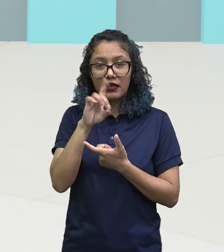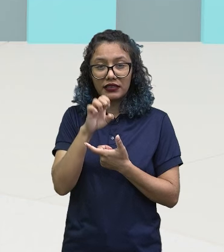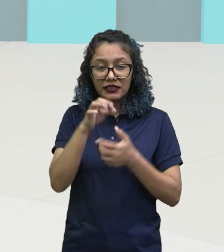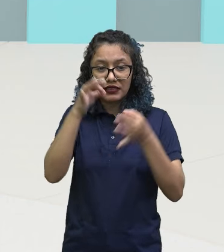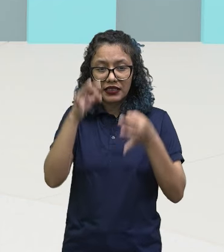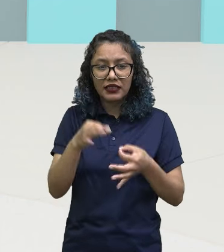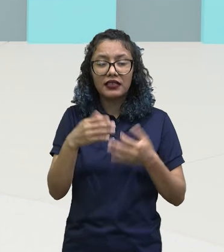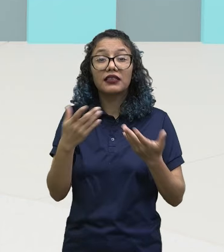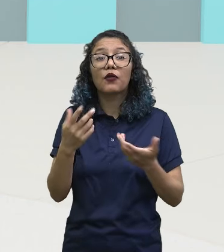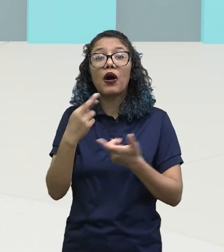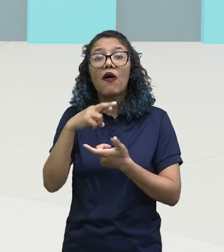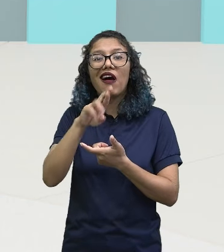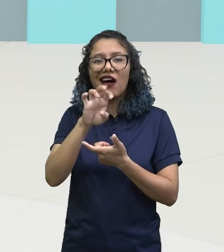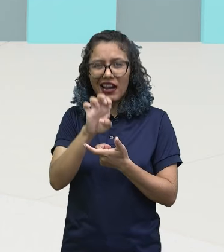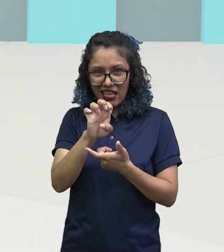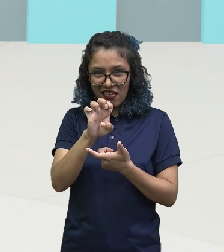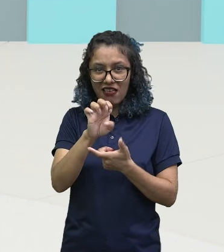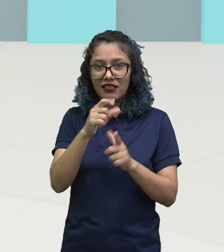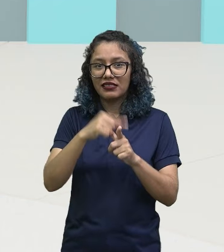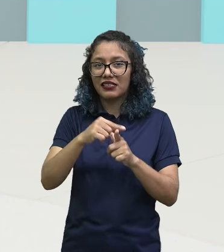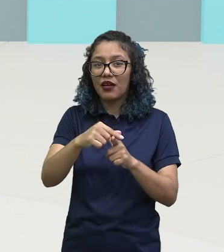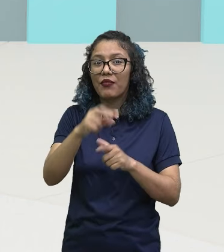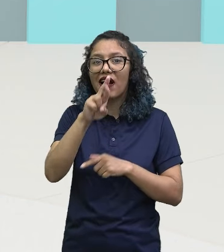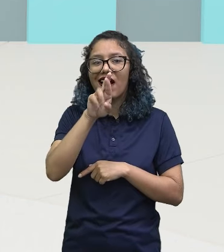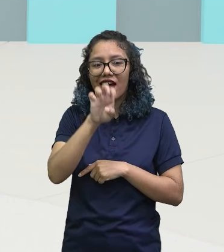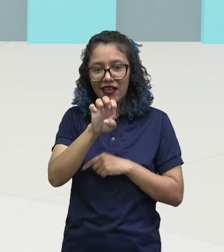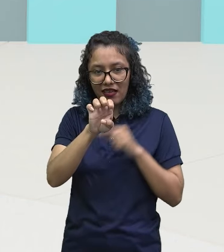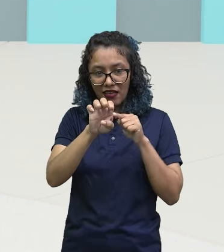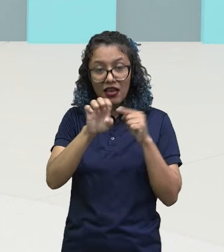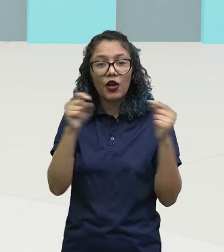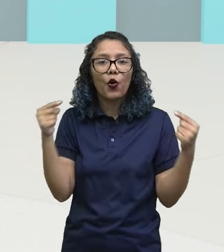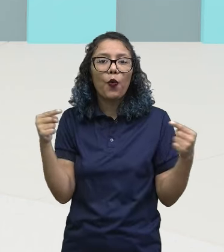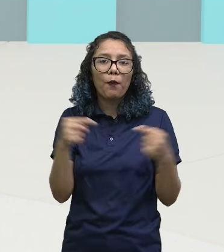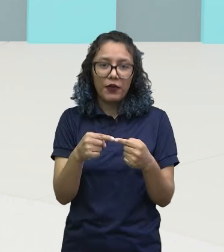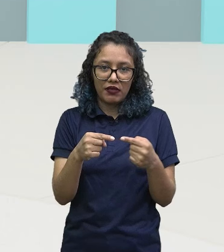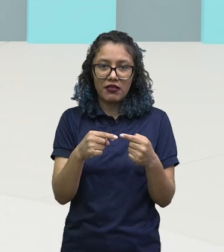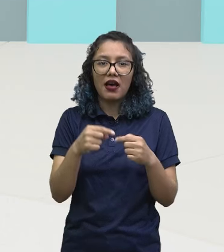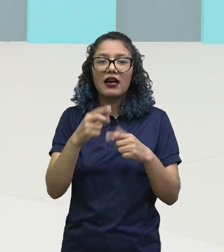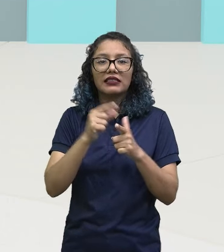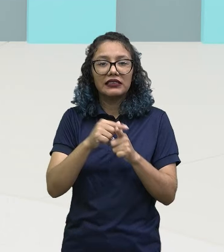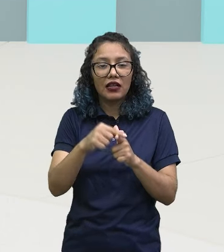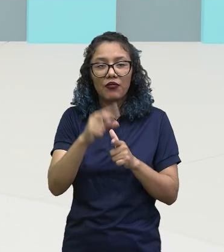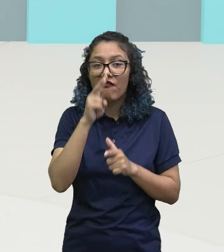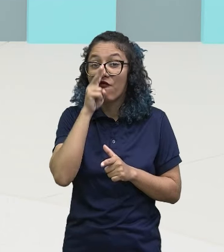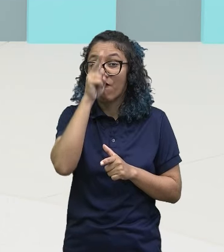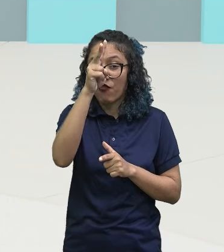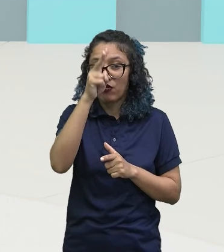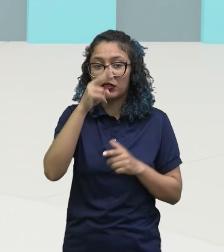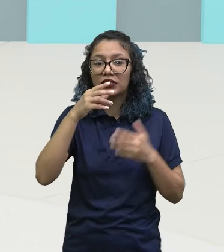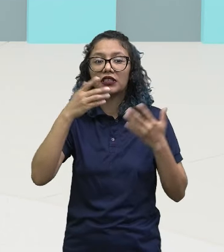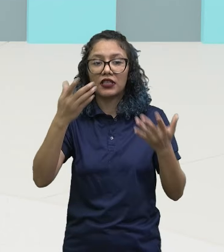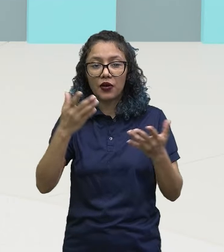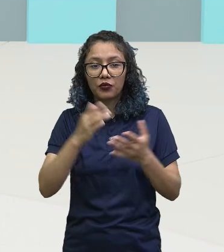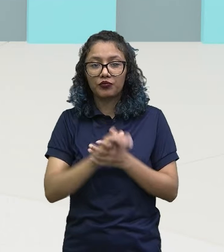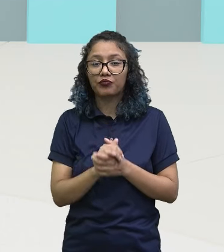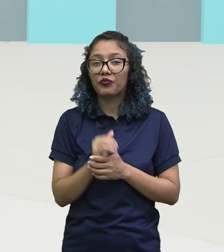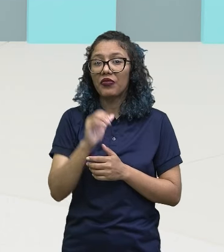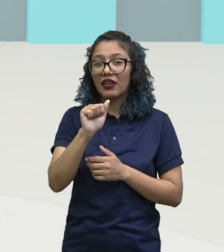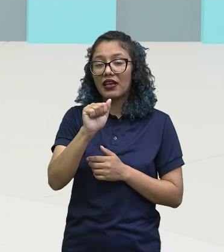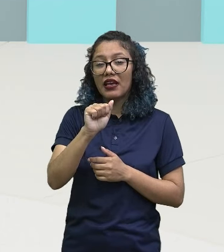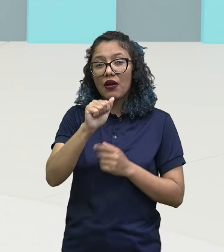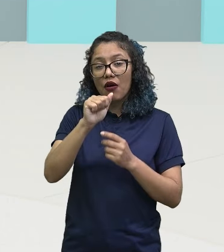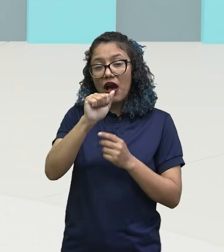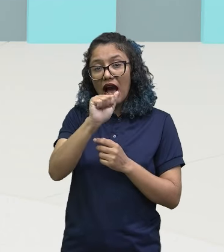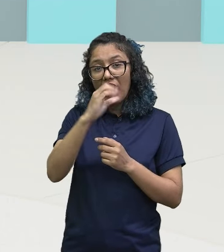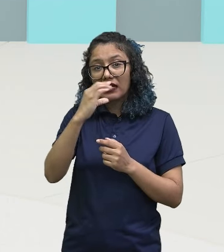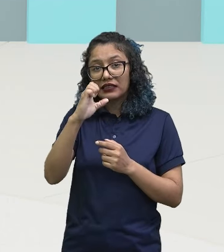re. Veja que o re é a sílaba forte. Então, essa palavra apresenta acento tônico, porque está